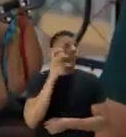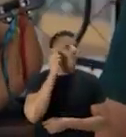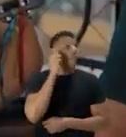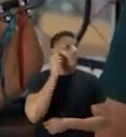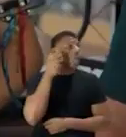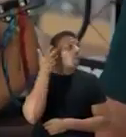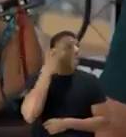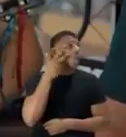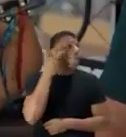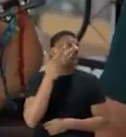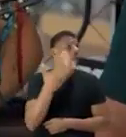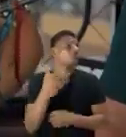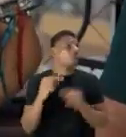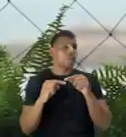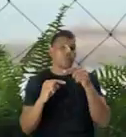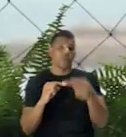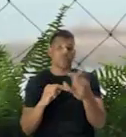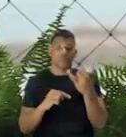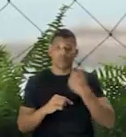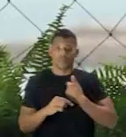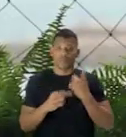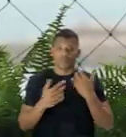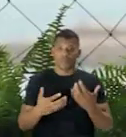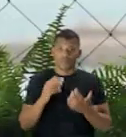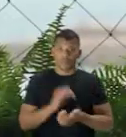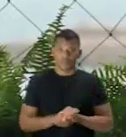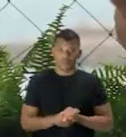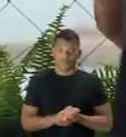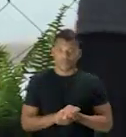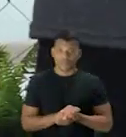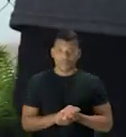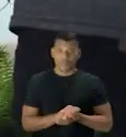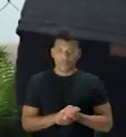aí e me diz. Aí tá